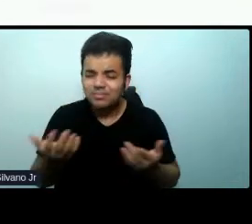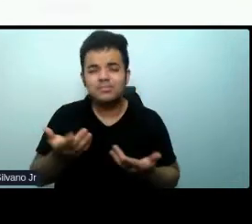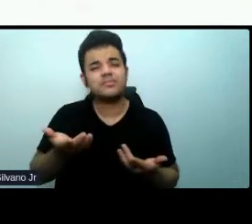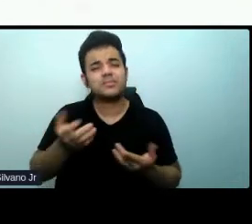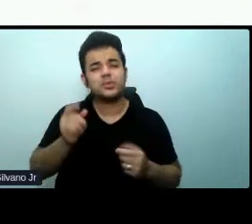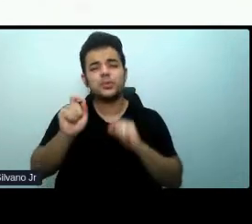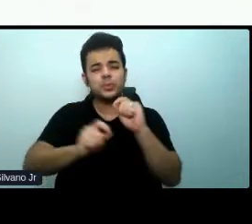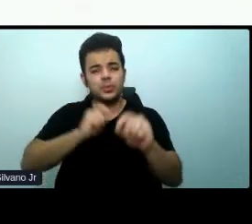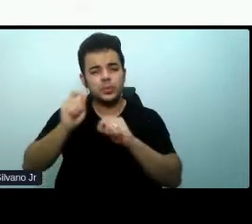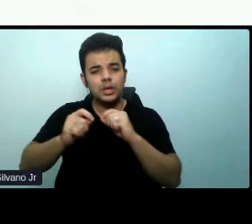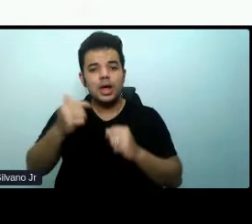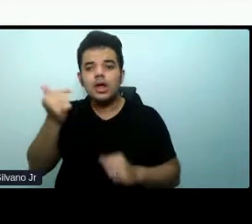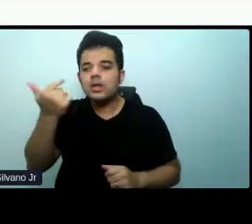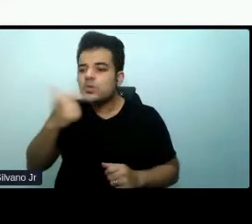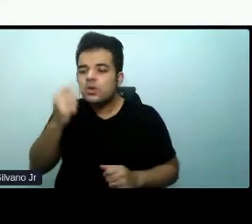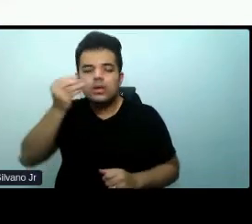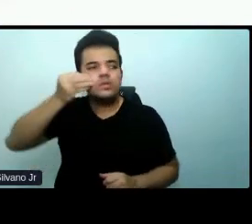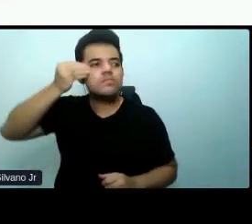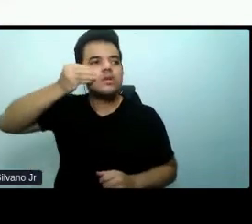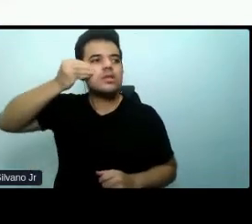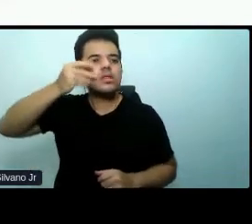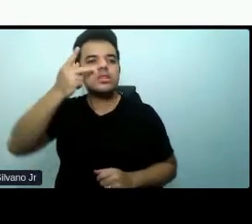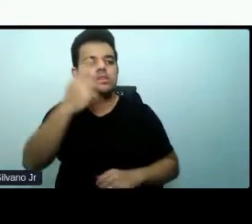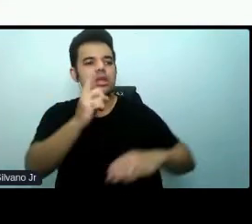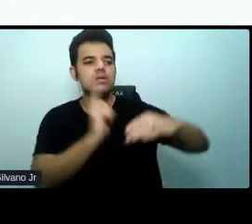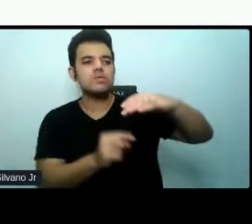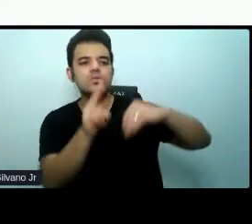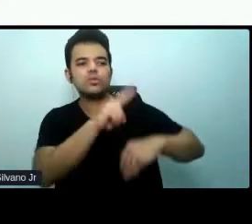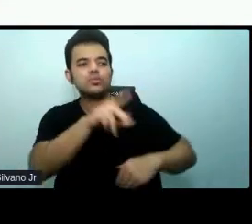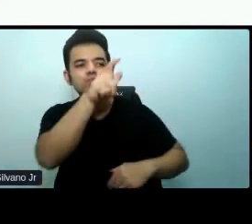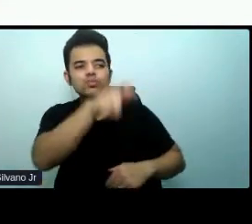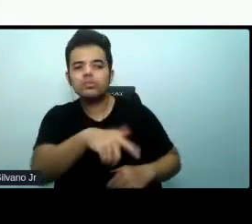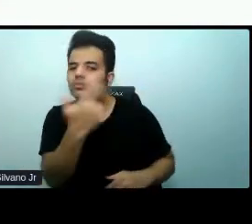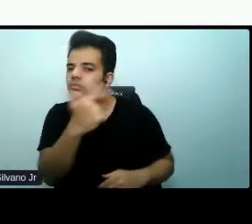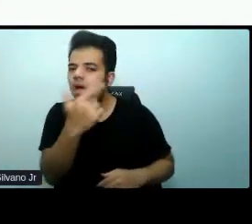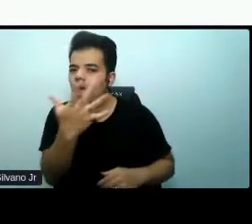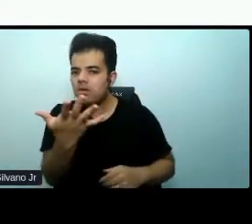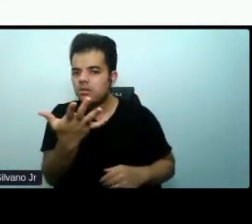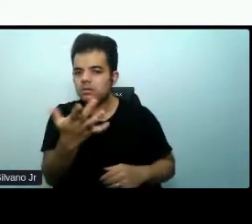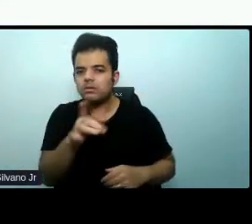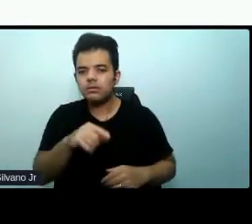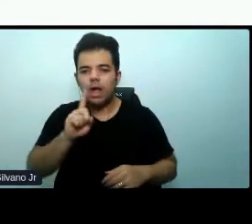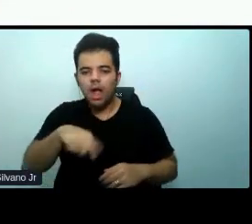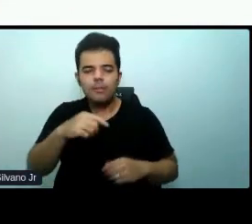tem a experiência do usuário, né? Então,